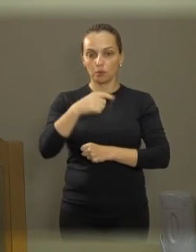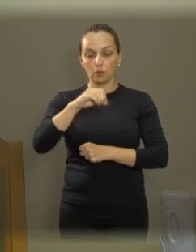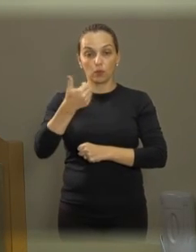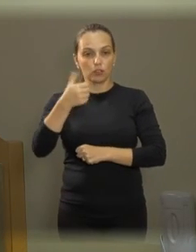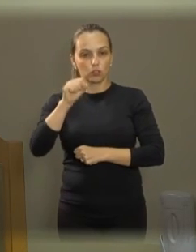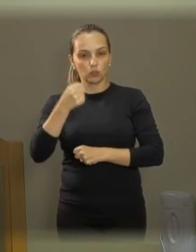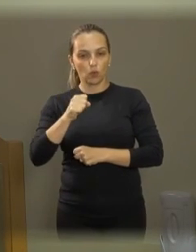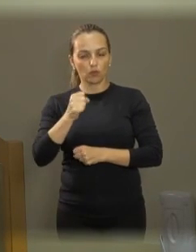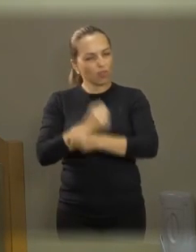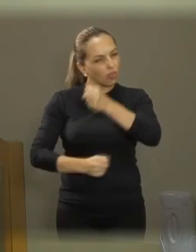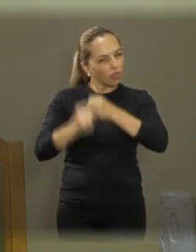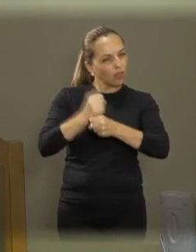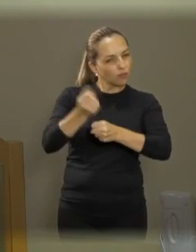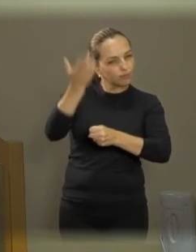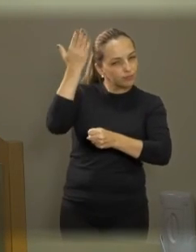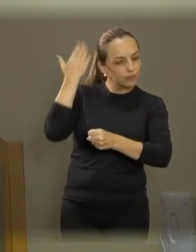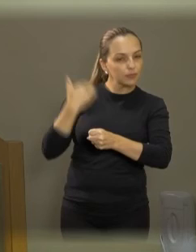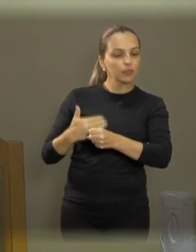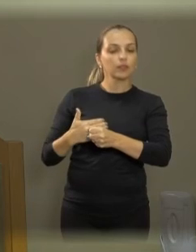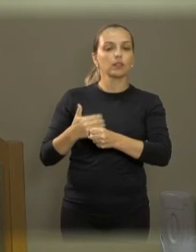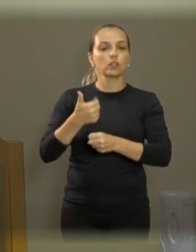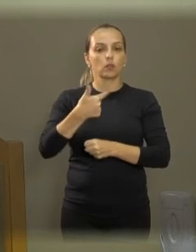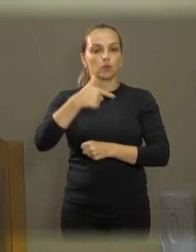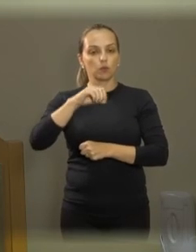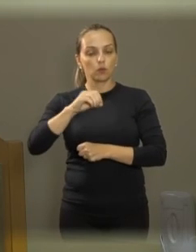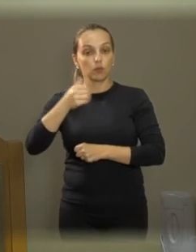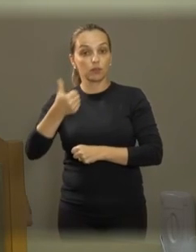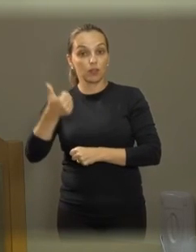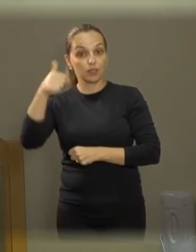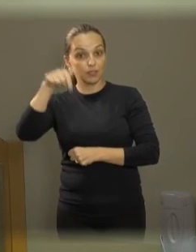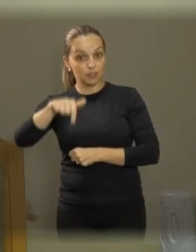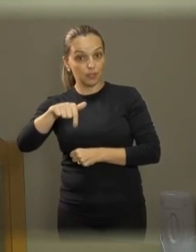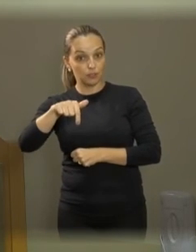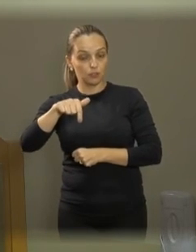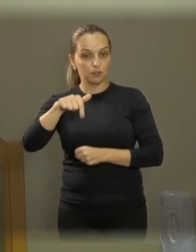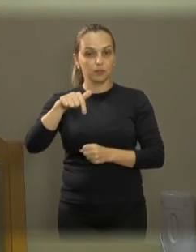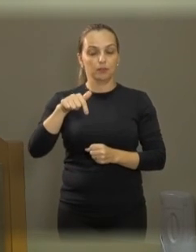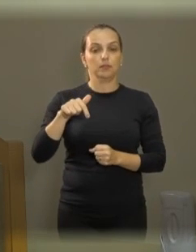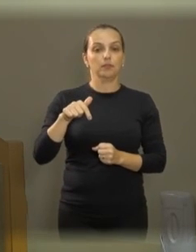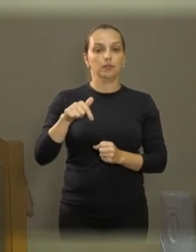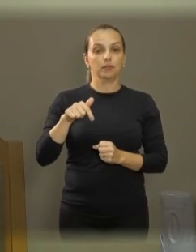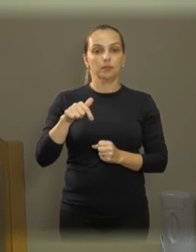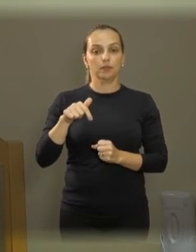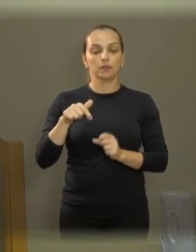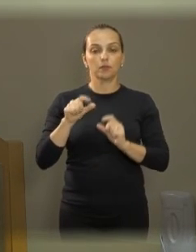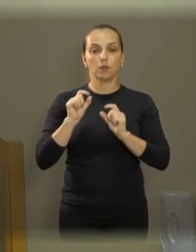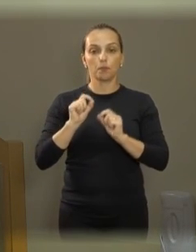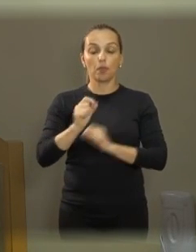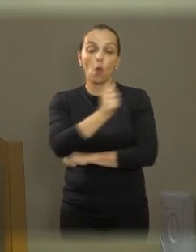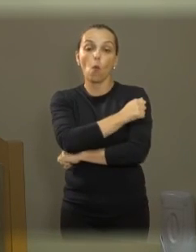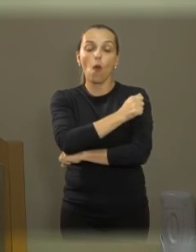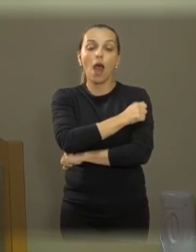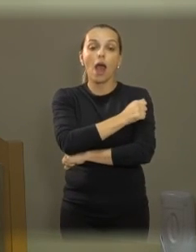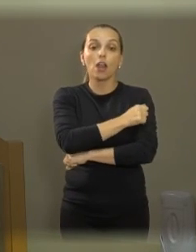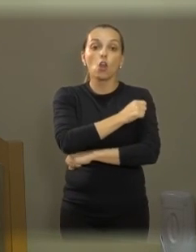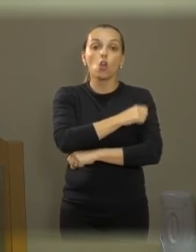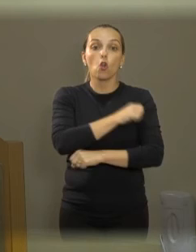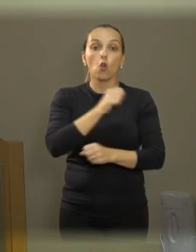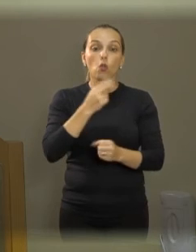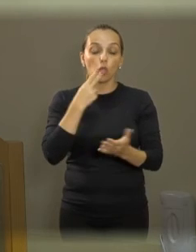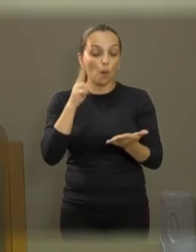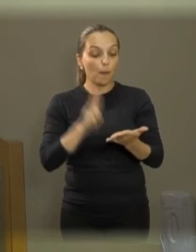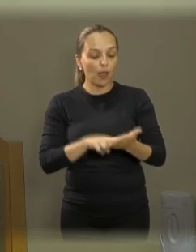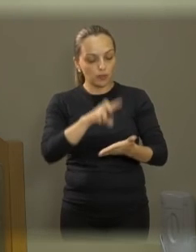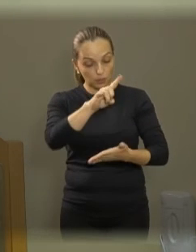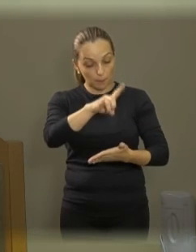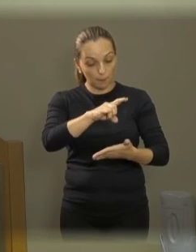do ano retrasado, eu recebi isso aqui, dos meus alunos. Marcos, desde os